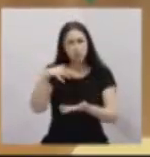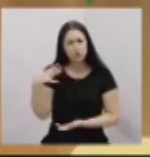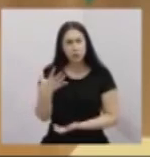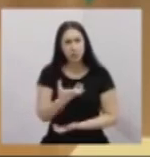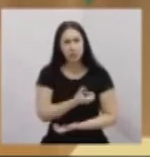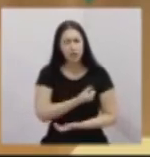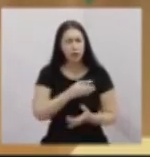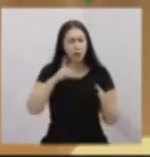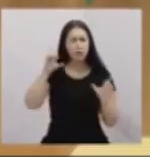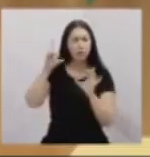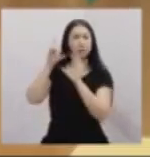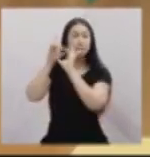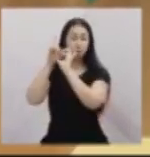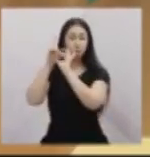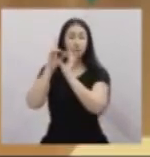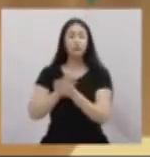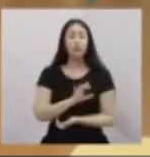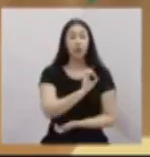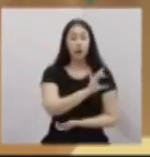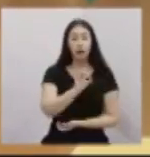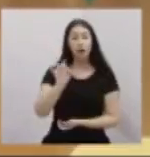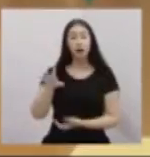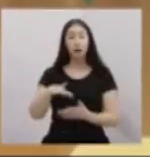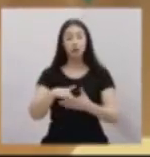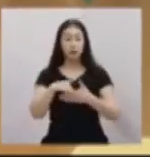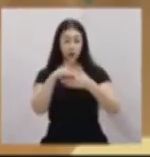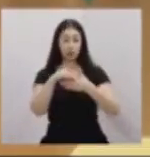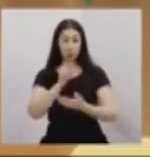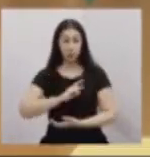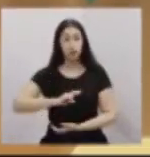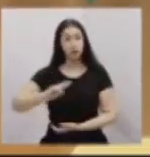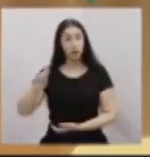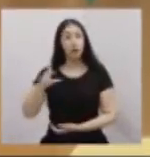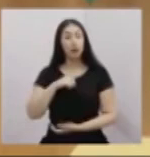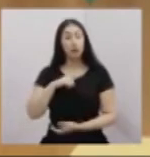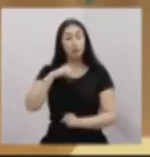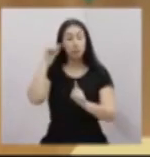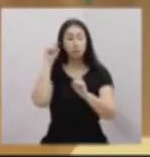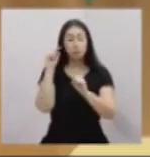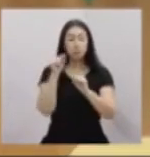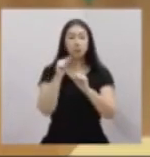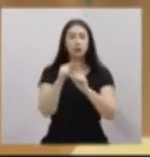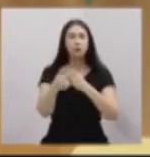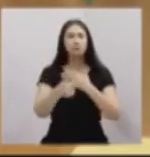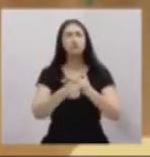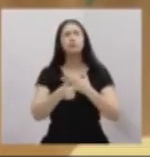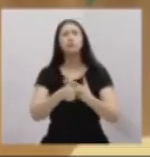E cada um dos líderes religiosos que aqui estão tem por finalidade